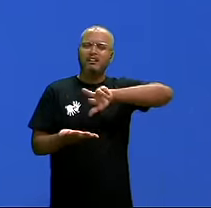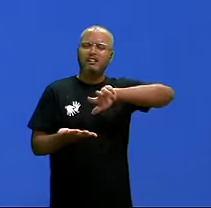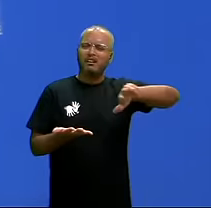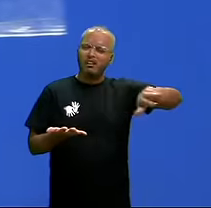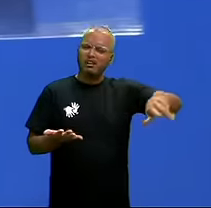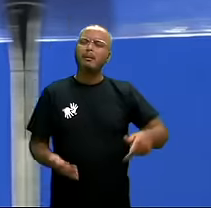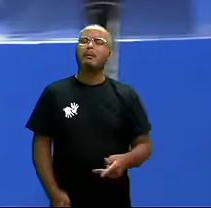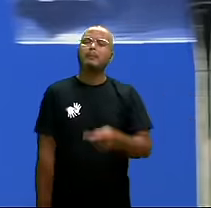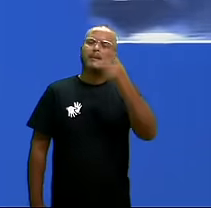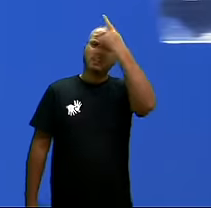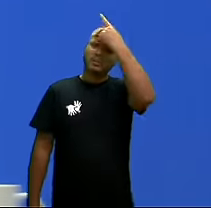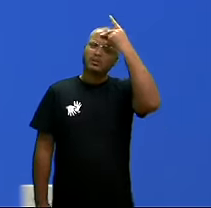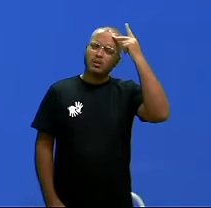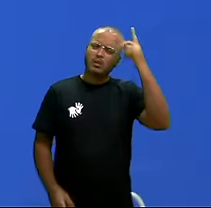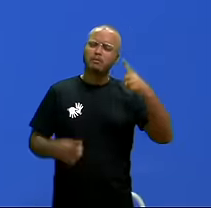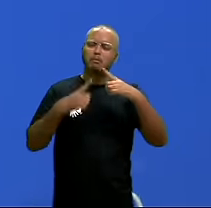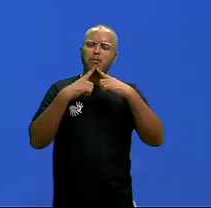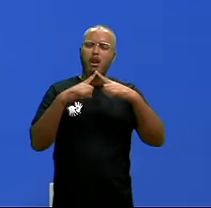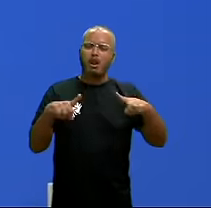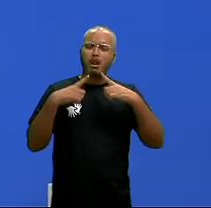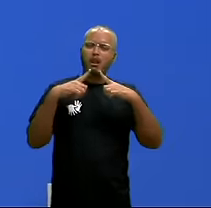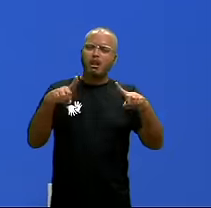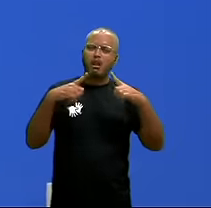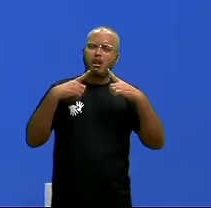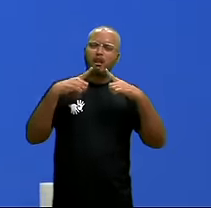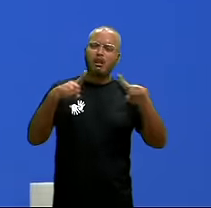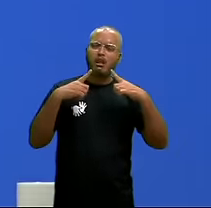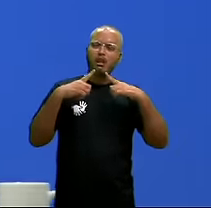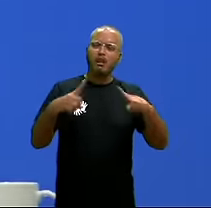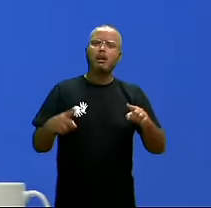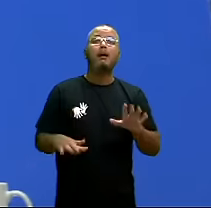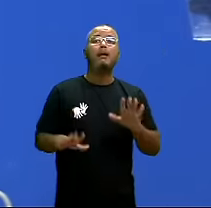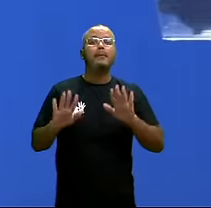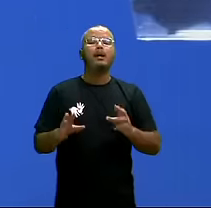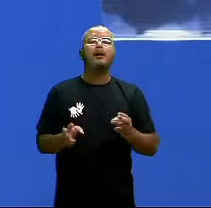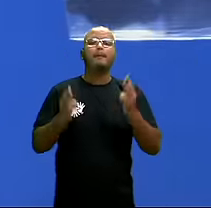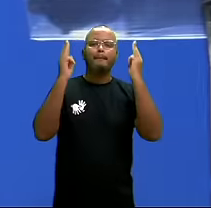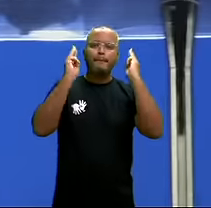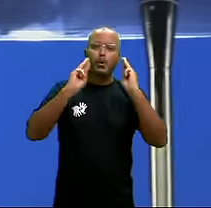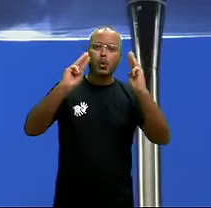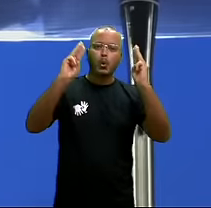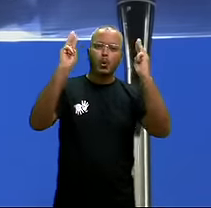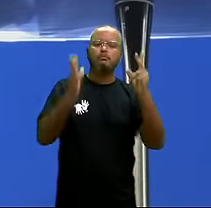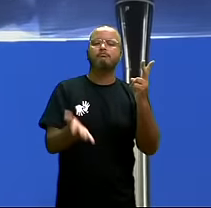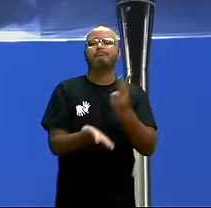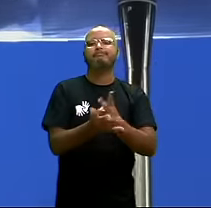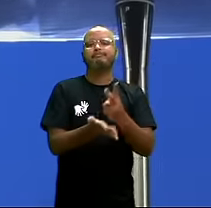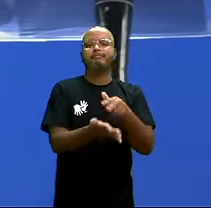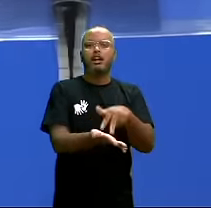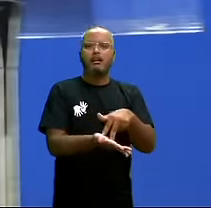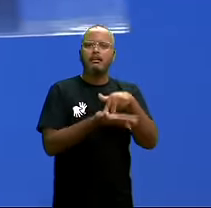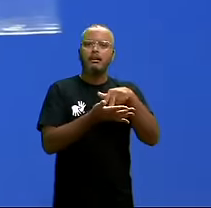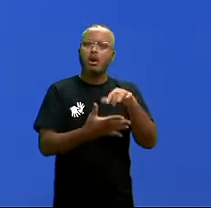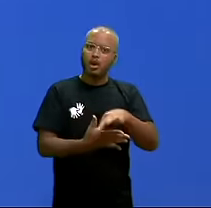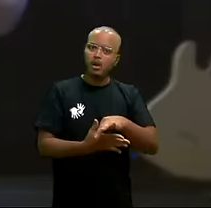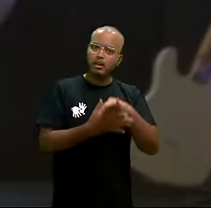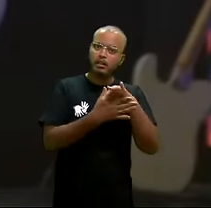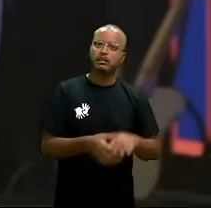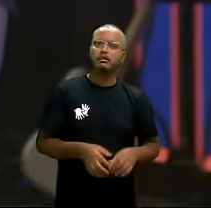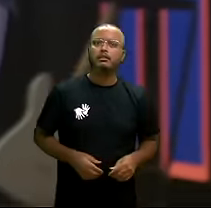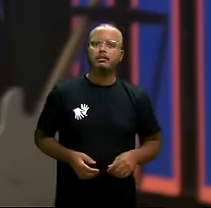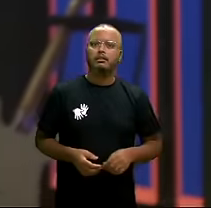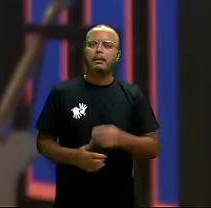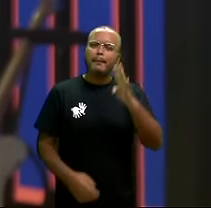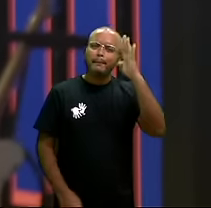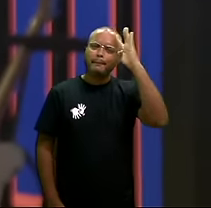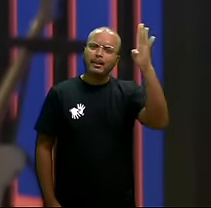cara era tão líder. Milhões. Irmão, não estou falando 3 mil, 2 mil. Não, estou falando milhões de pessoas rejeitando a vontade de Deus. E o